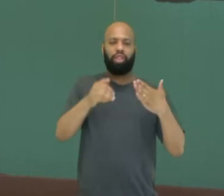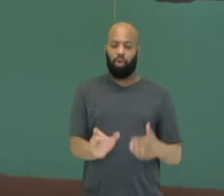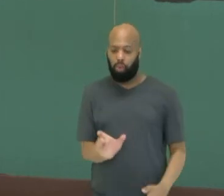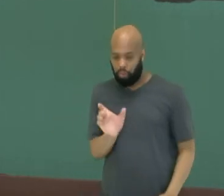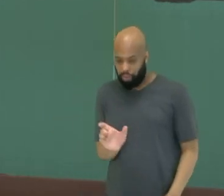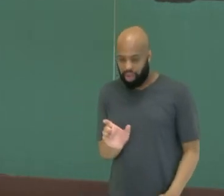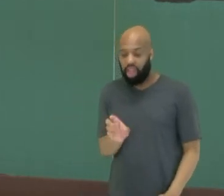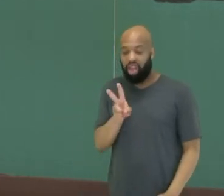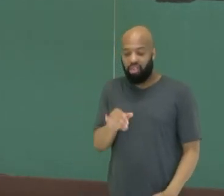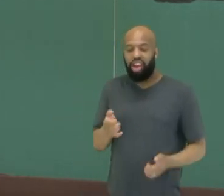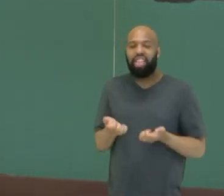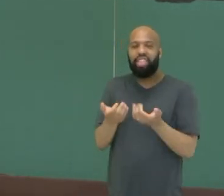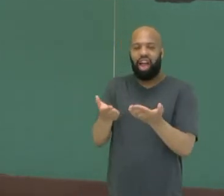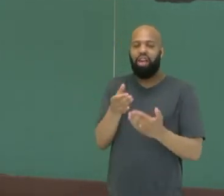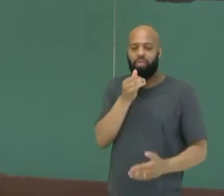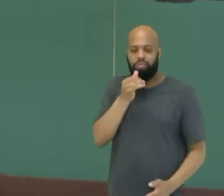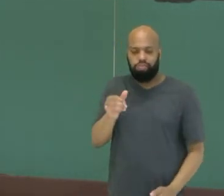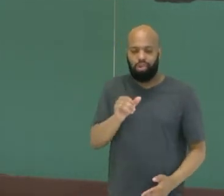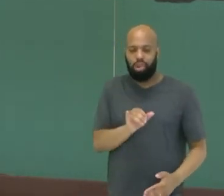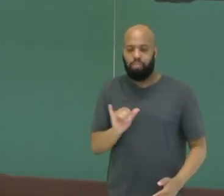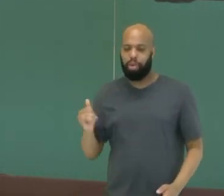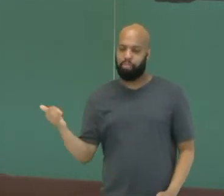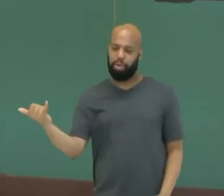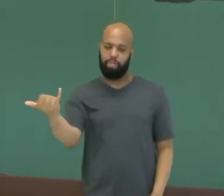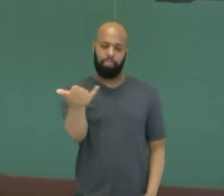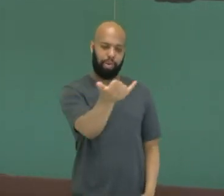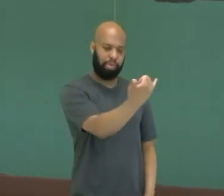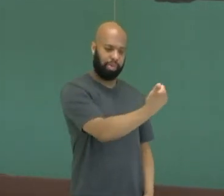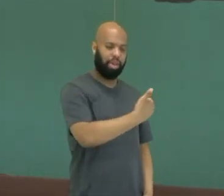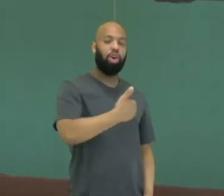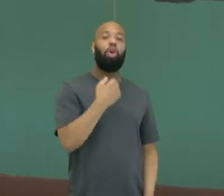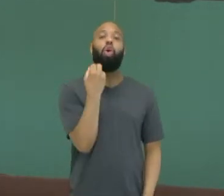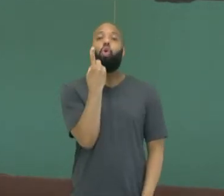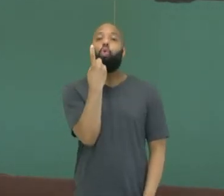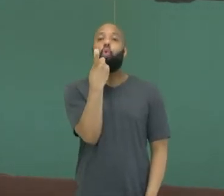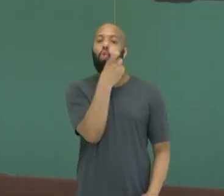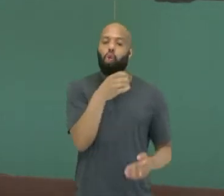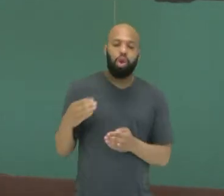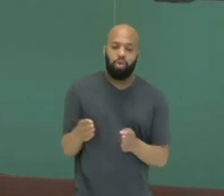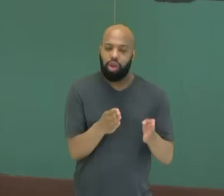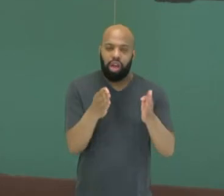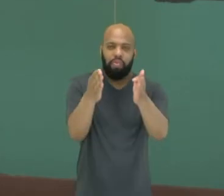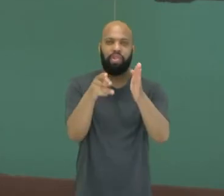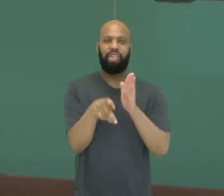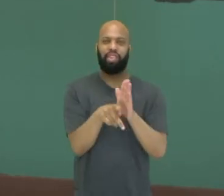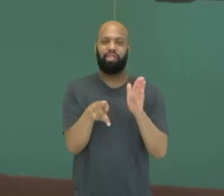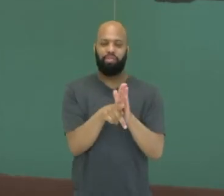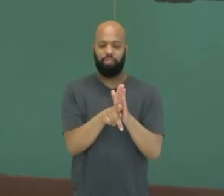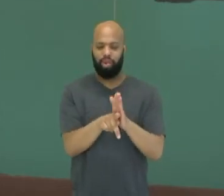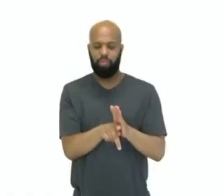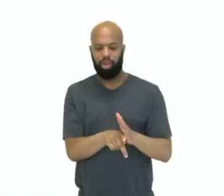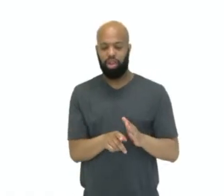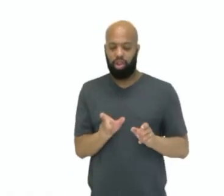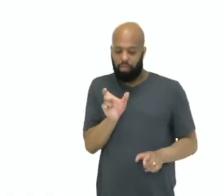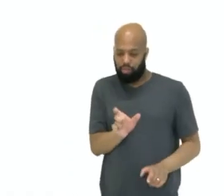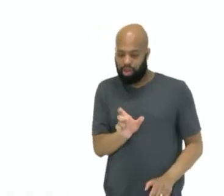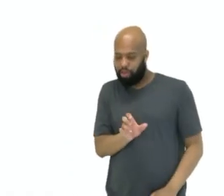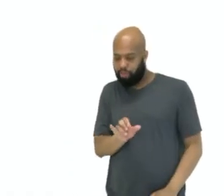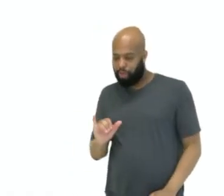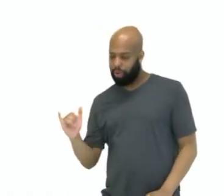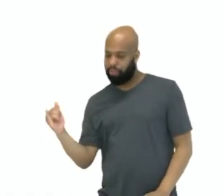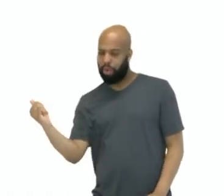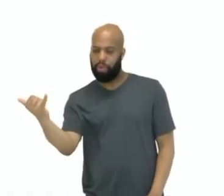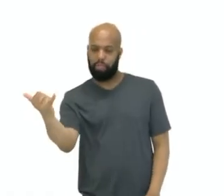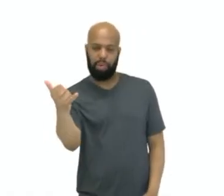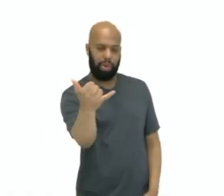lâmpadas. Existe apenas um caminho para a corrente elétrica circular. Se um componente for retirado,